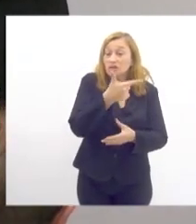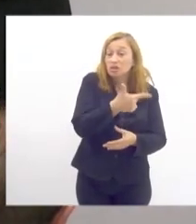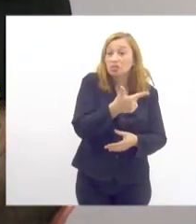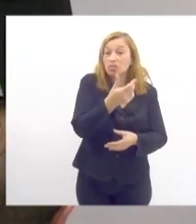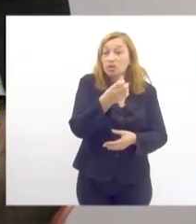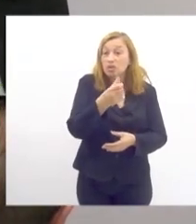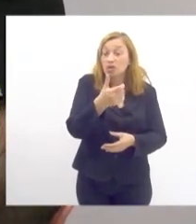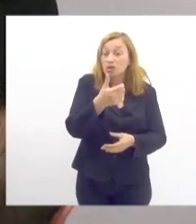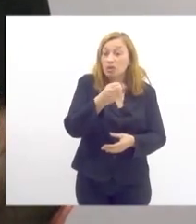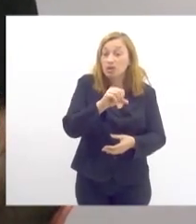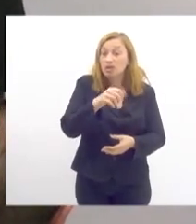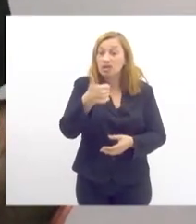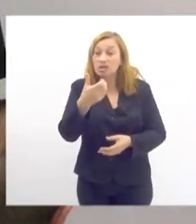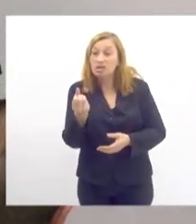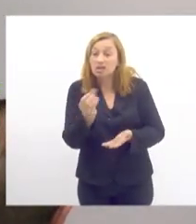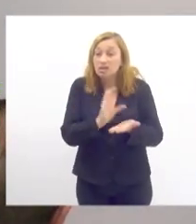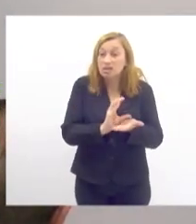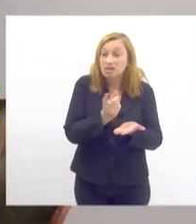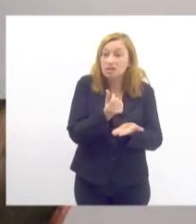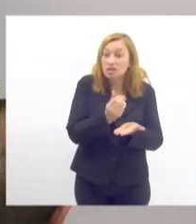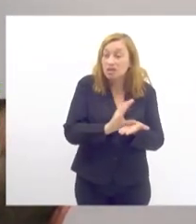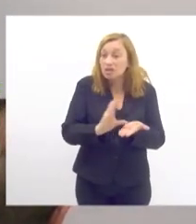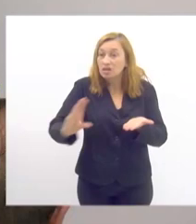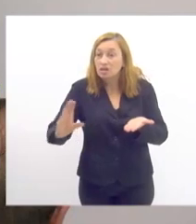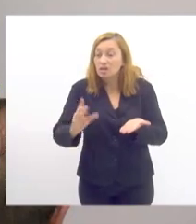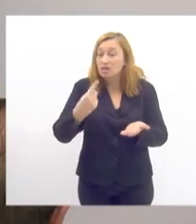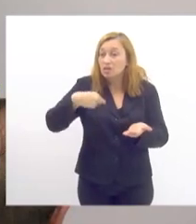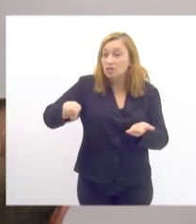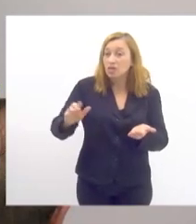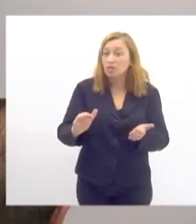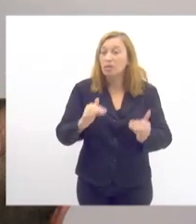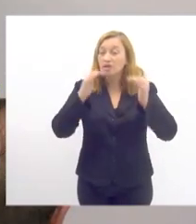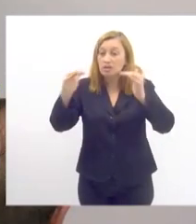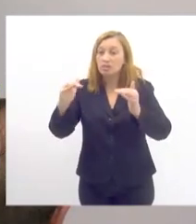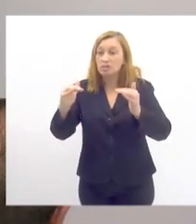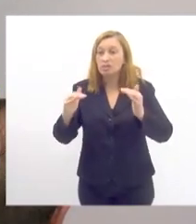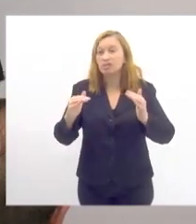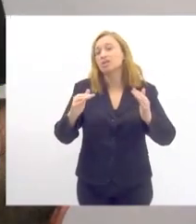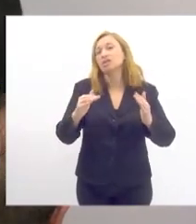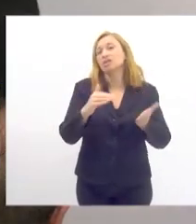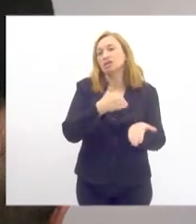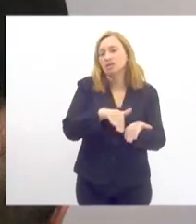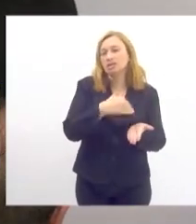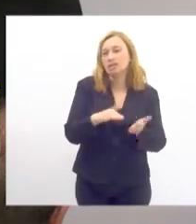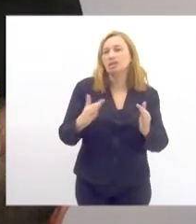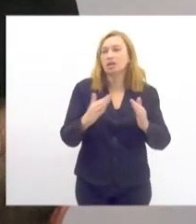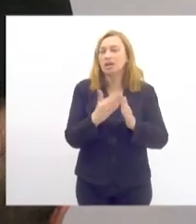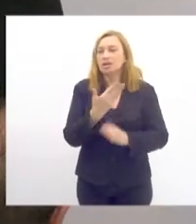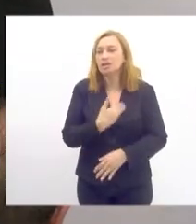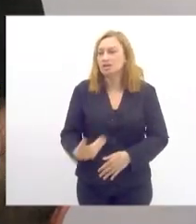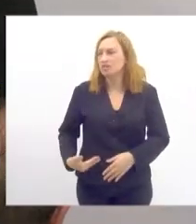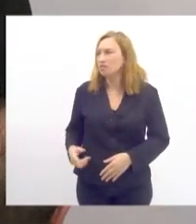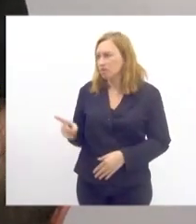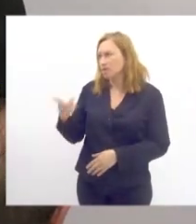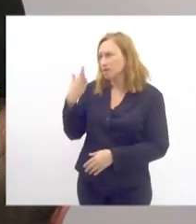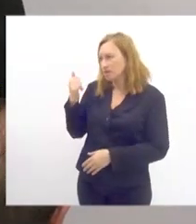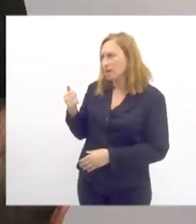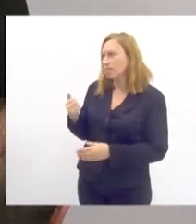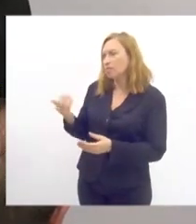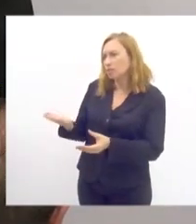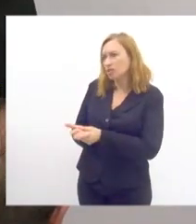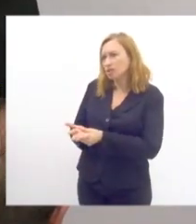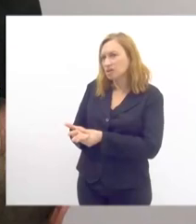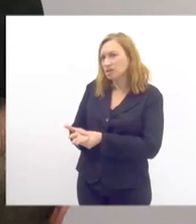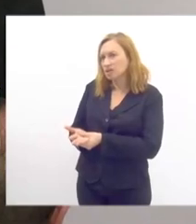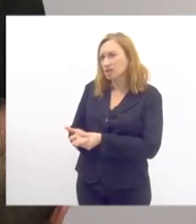2016 de repasse, que foi para a Subsecretaria da Casa Civil, e deve estar sabendo disso, que o processo está rodando, toda